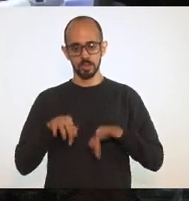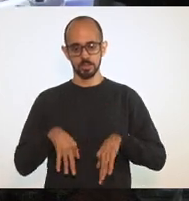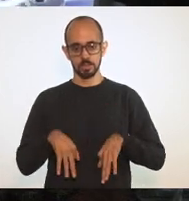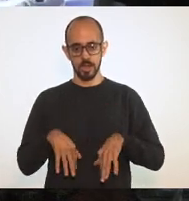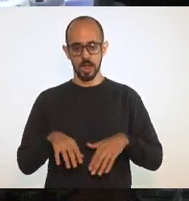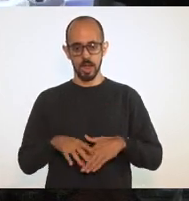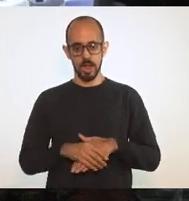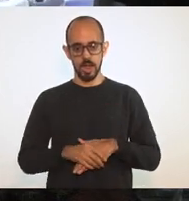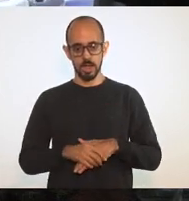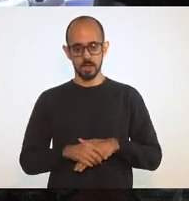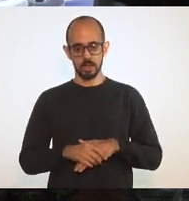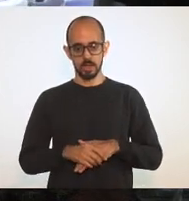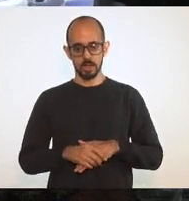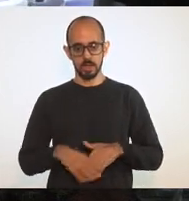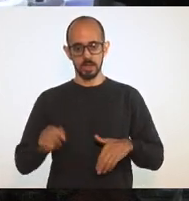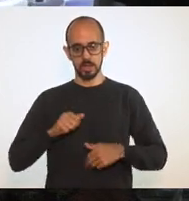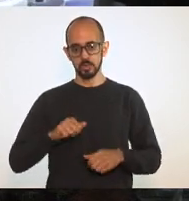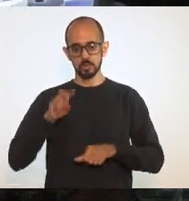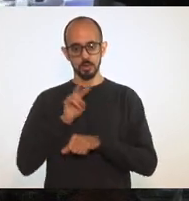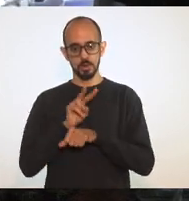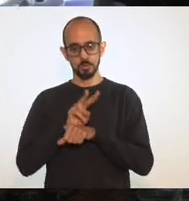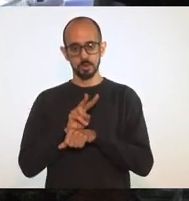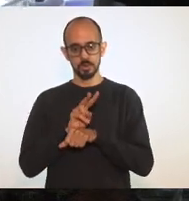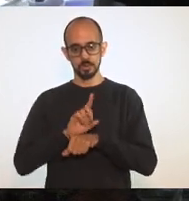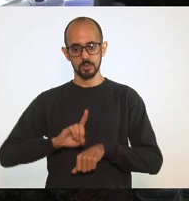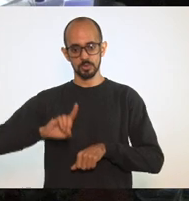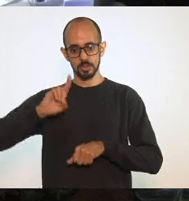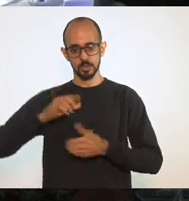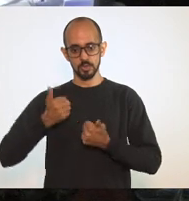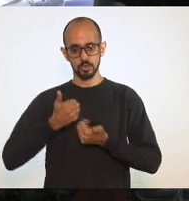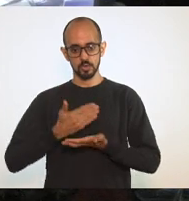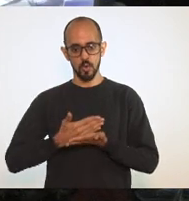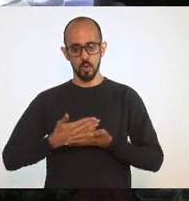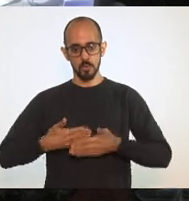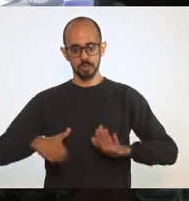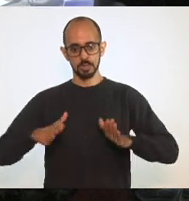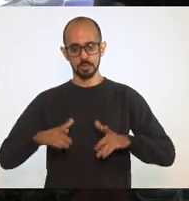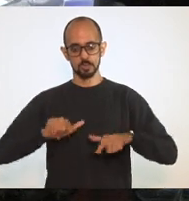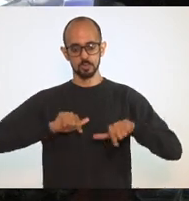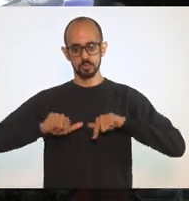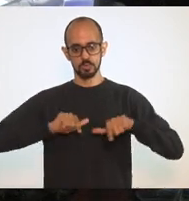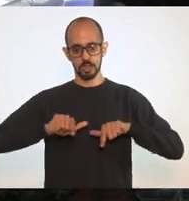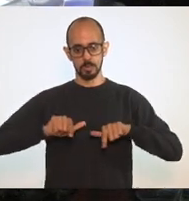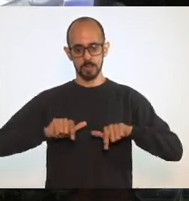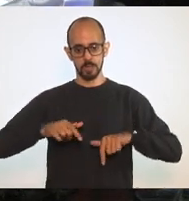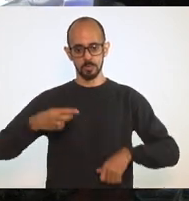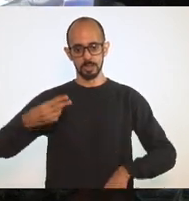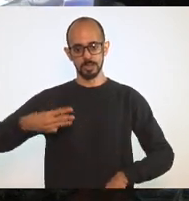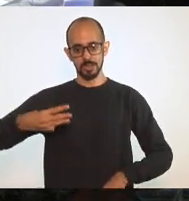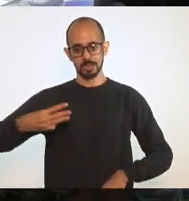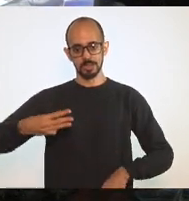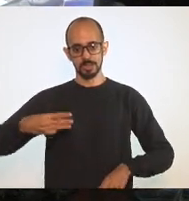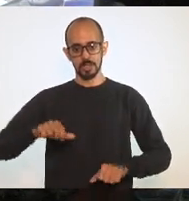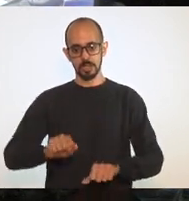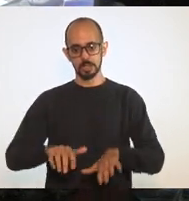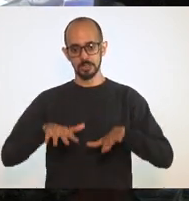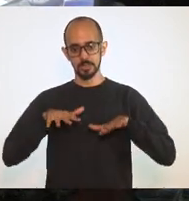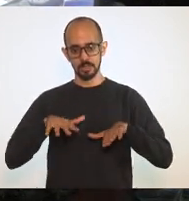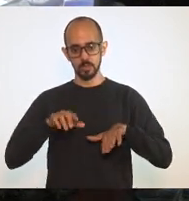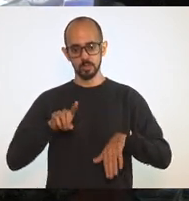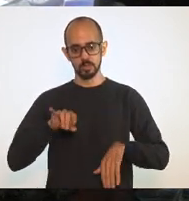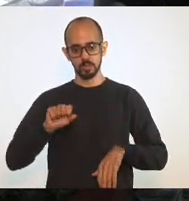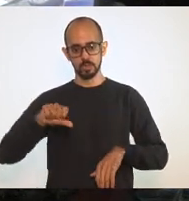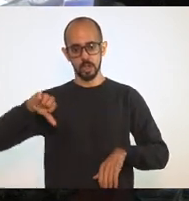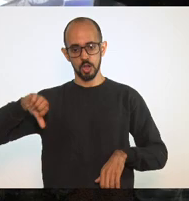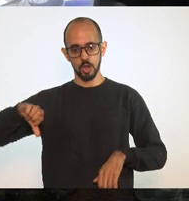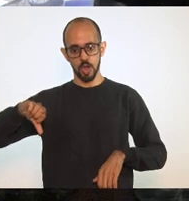número legal sobre a proteção de Deus, iniciamos os nossos trabalhos. Está aberta a terceira sessão extraordinária do dia 9. A presidência convida